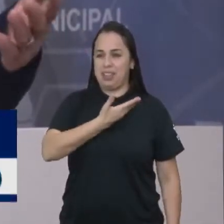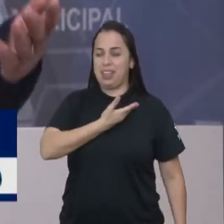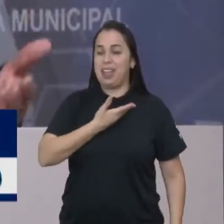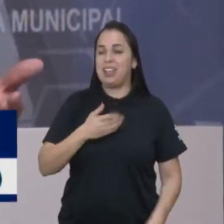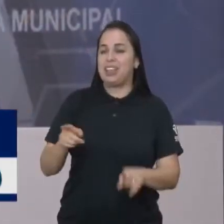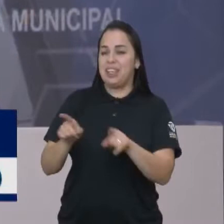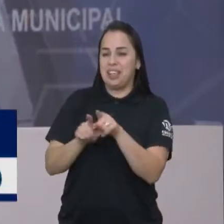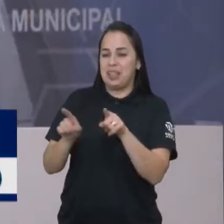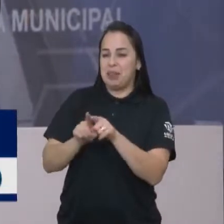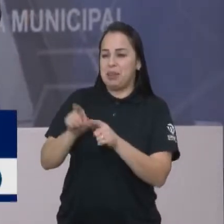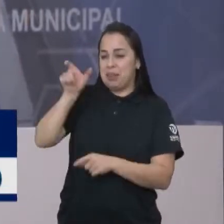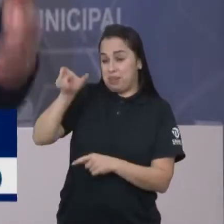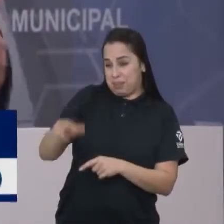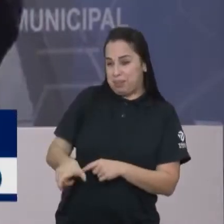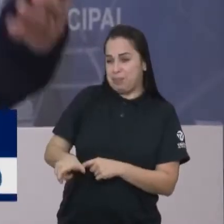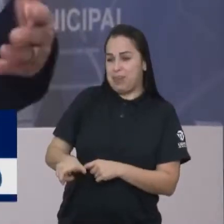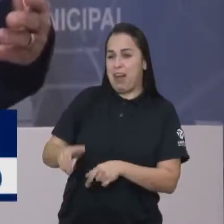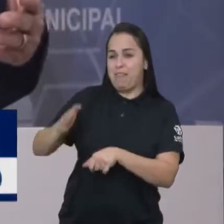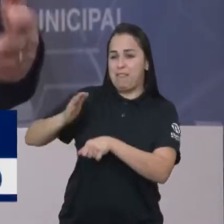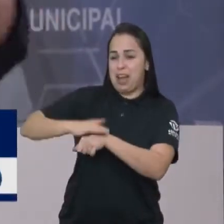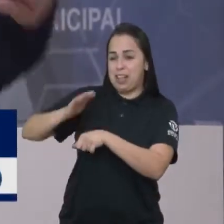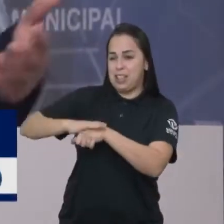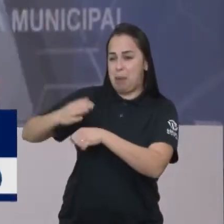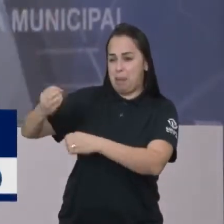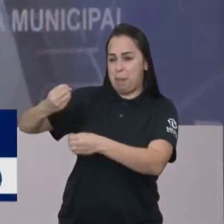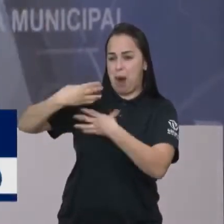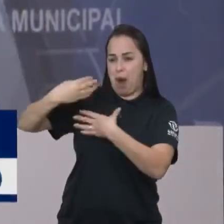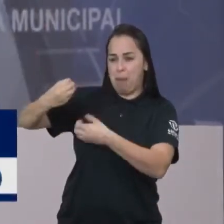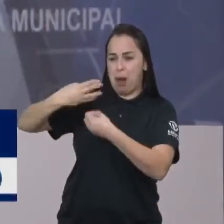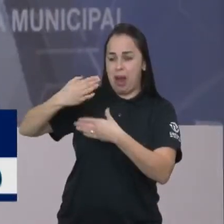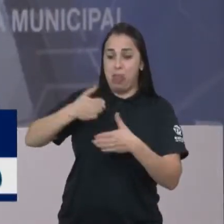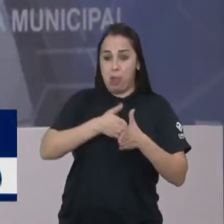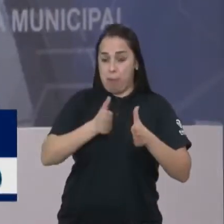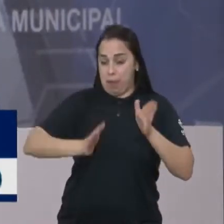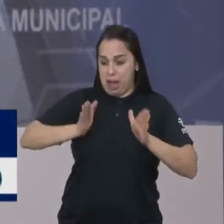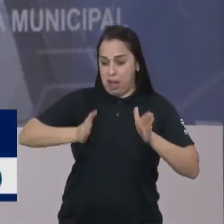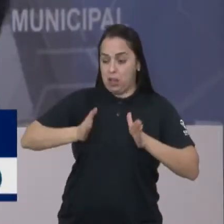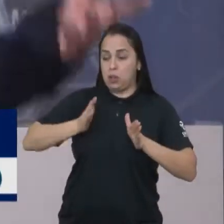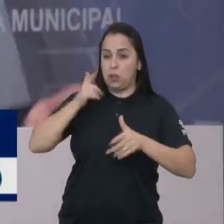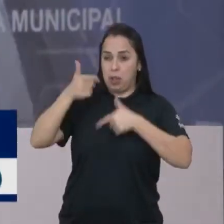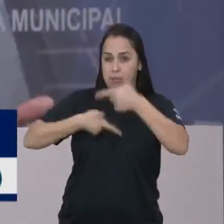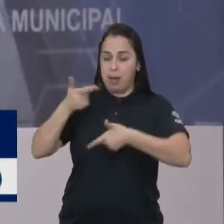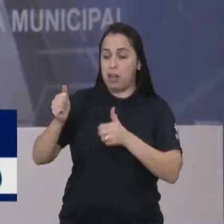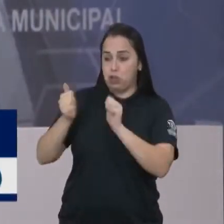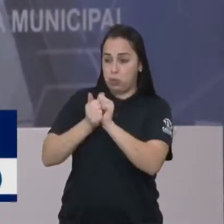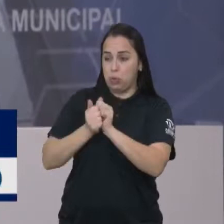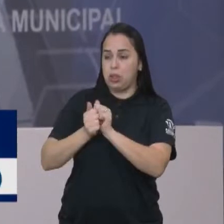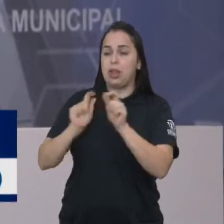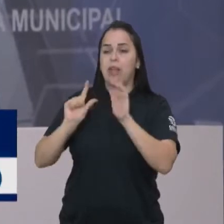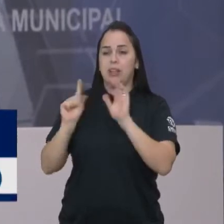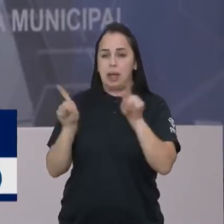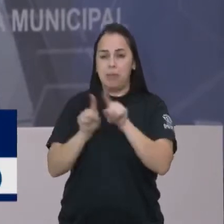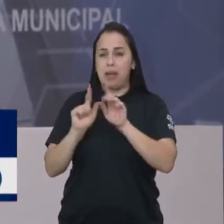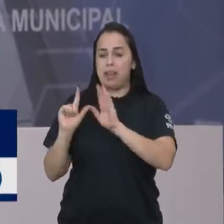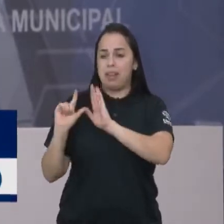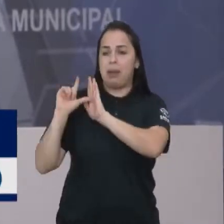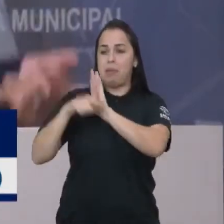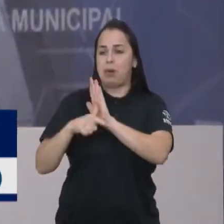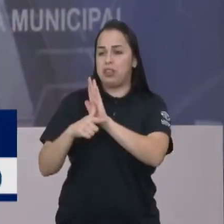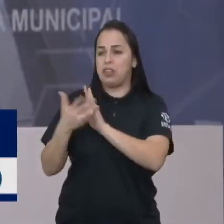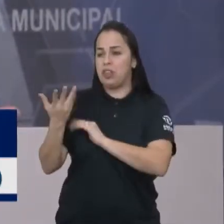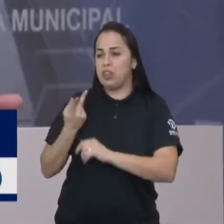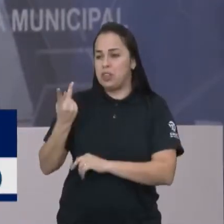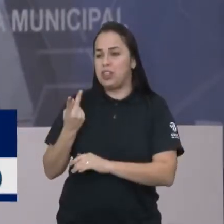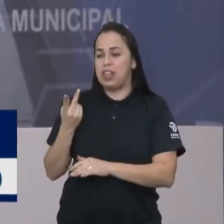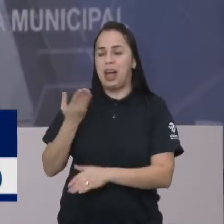agradeço por que você fez para mim naquele período da prefeitura e também depois. Então, a nossa amizade